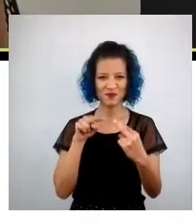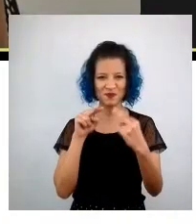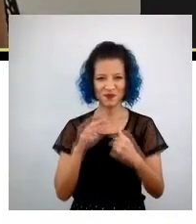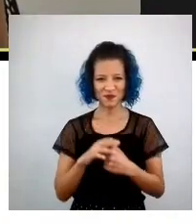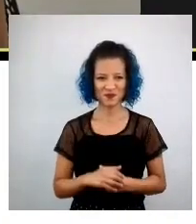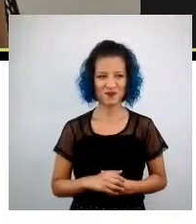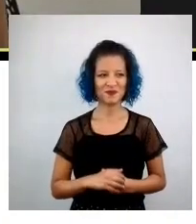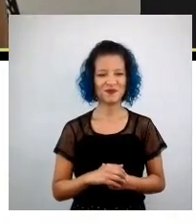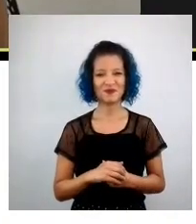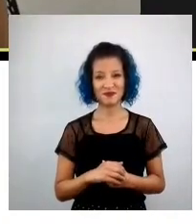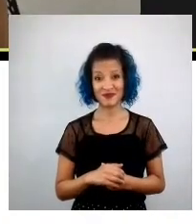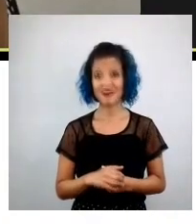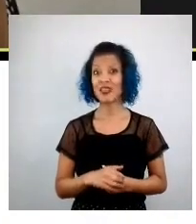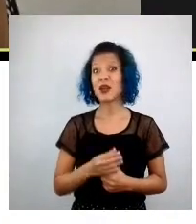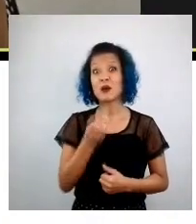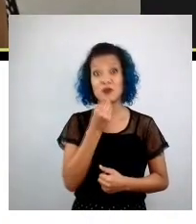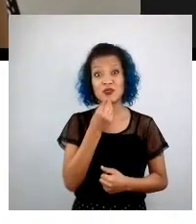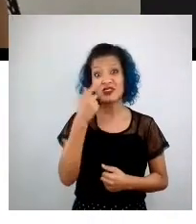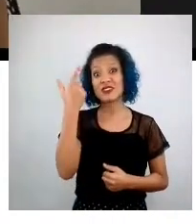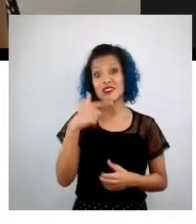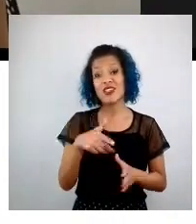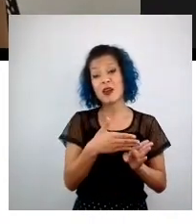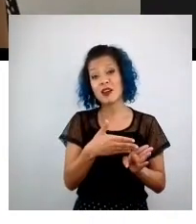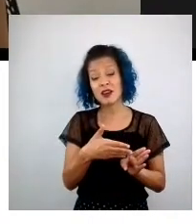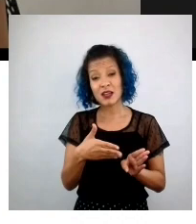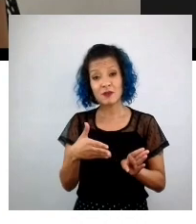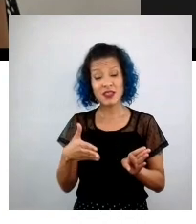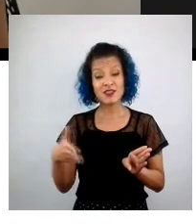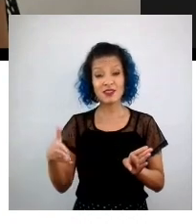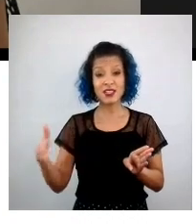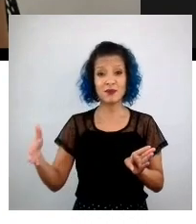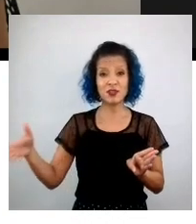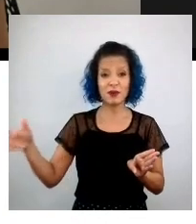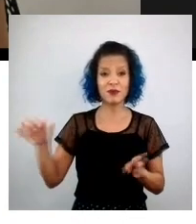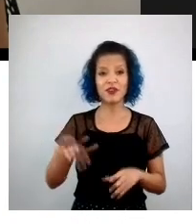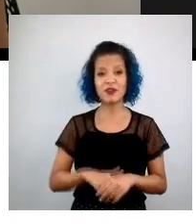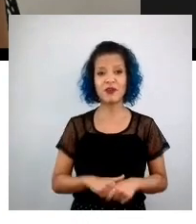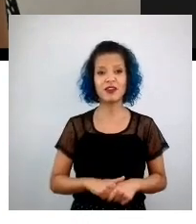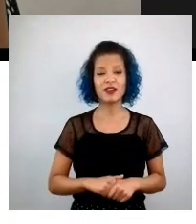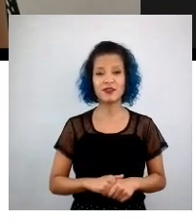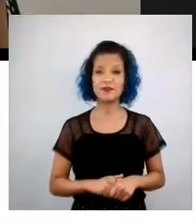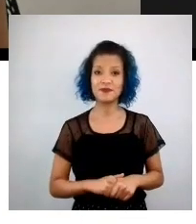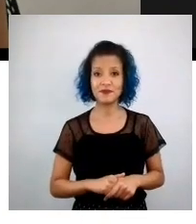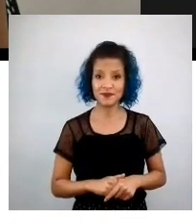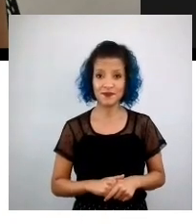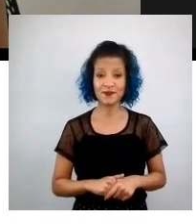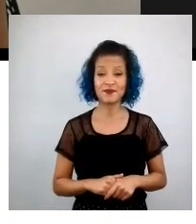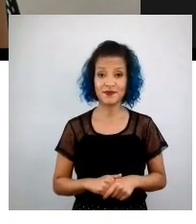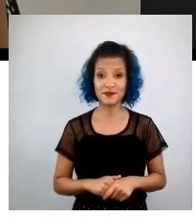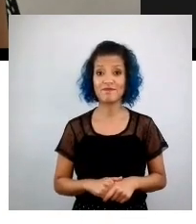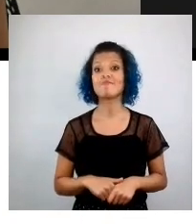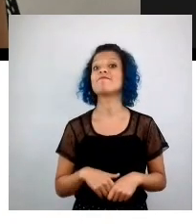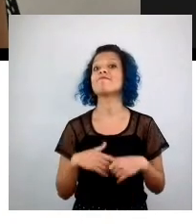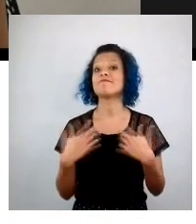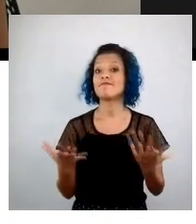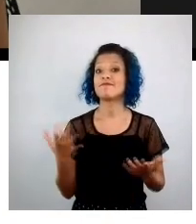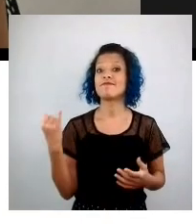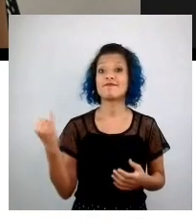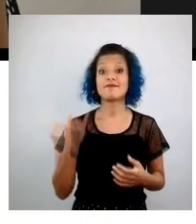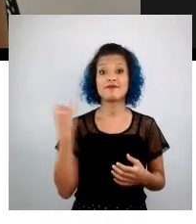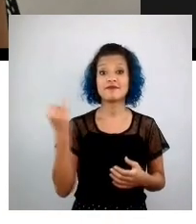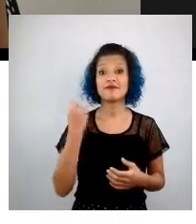dessa noite. Eu também com você. Sabe? E eu vou ficar te ouvindo porque é muito importante dizer isso,